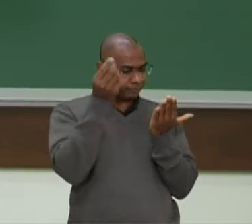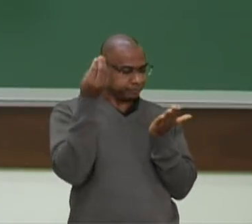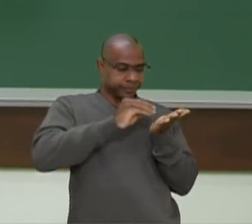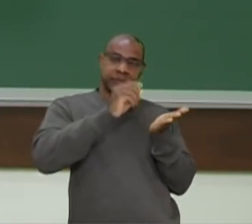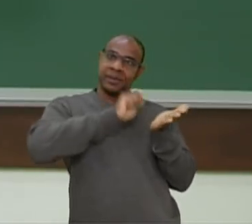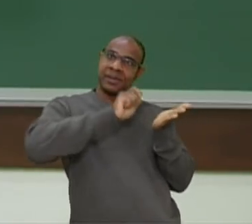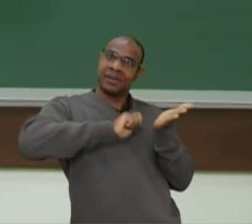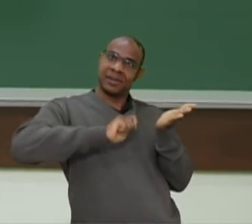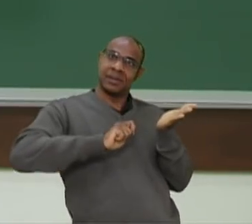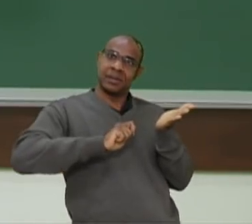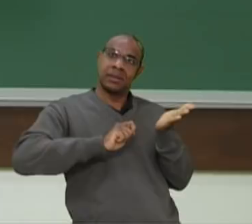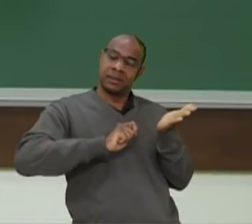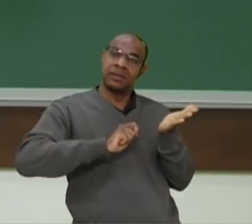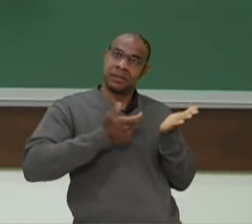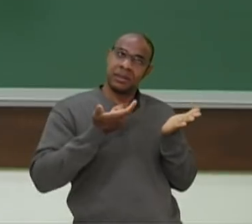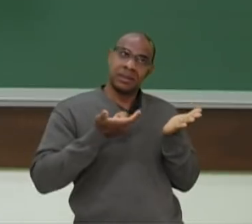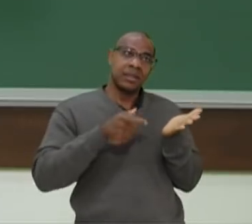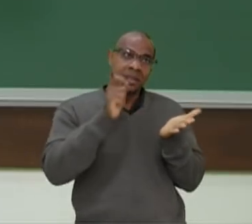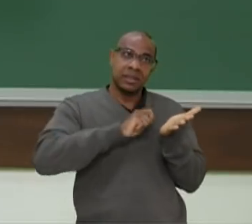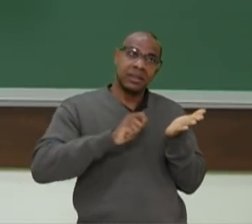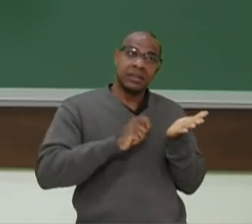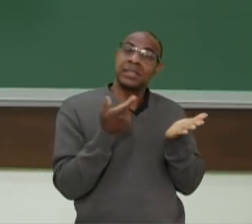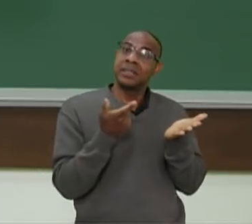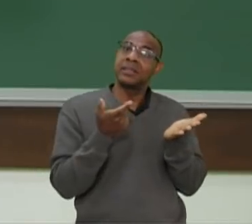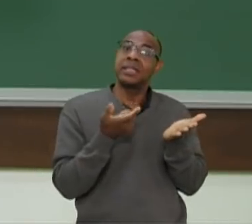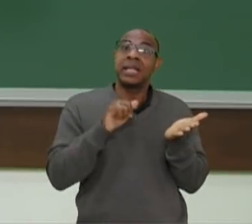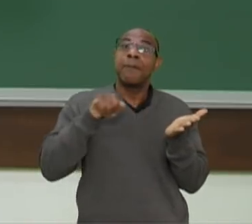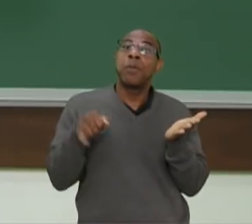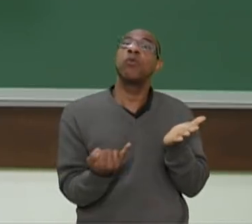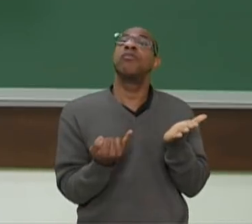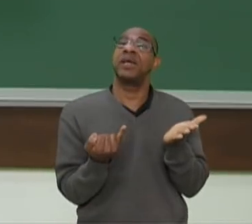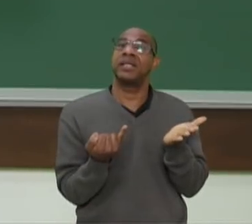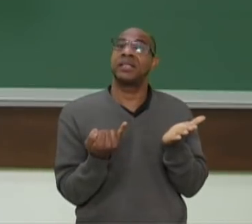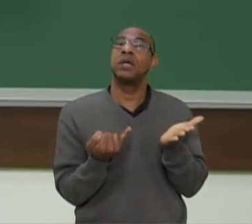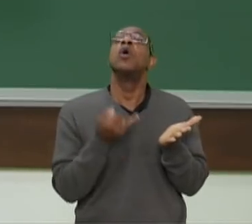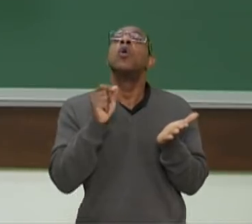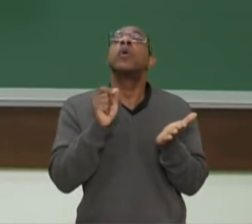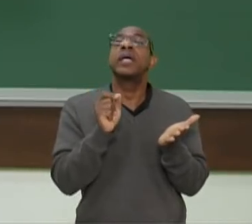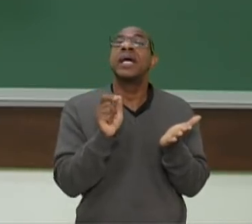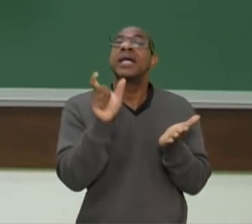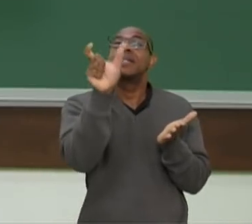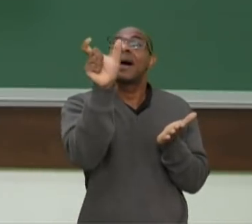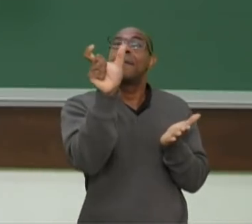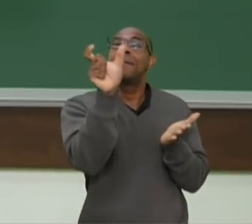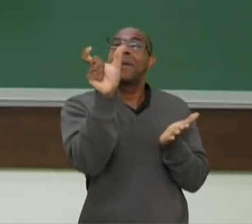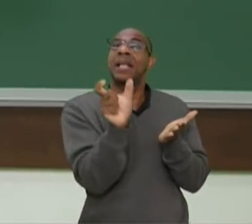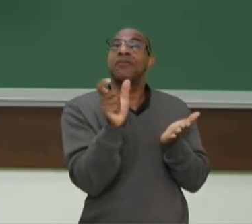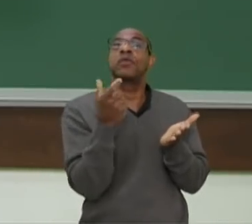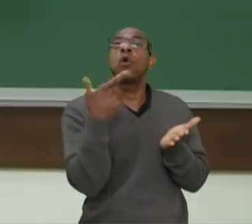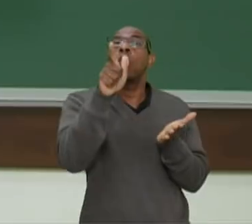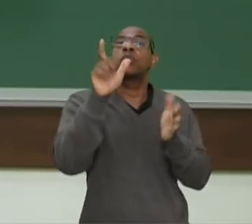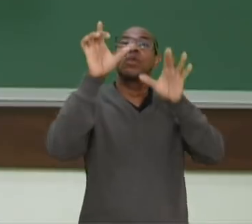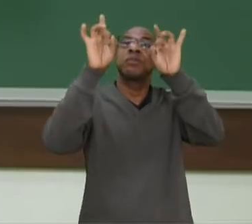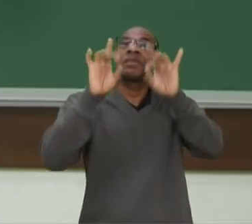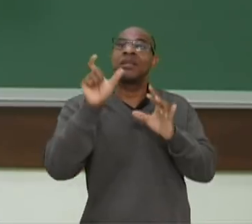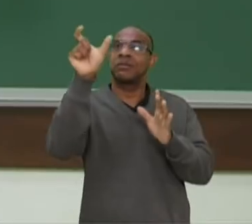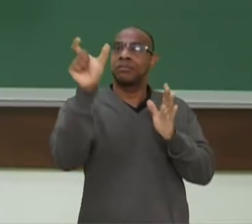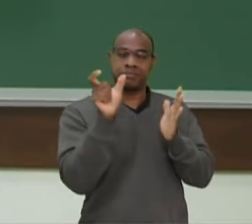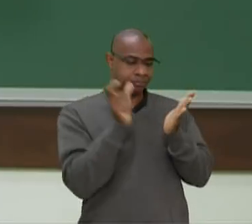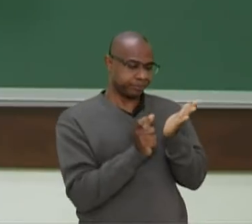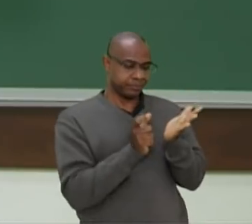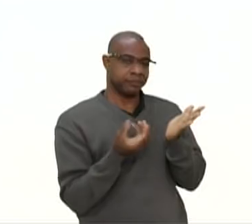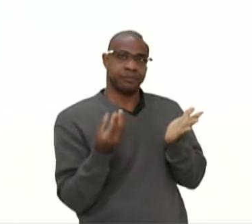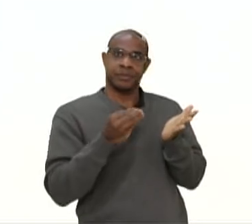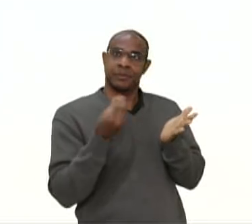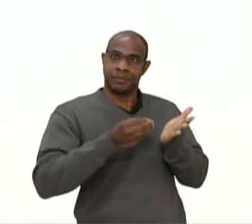opinião, quem está escrevendo o texto se apropriou da fala de um especialista para falar sobre esse assunto.